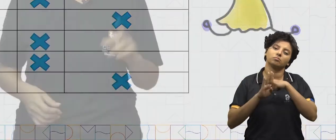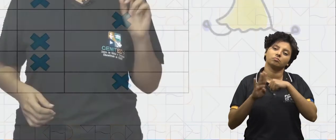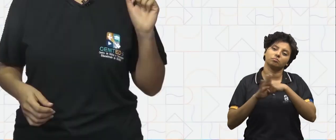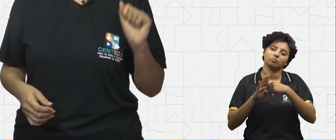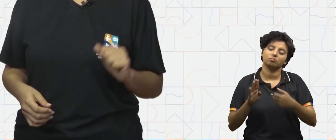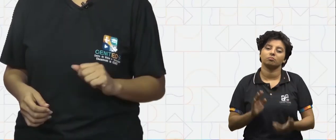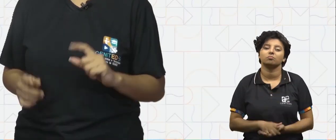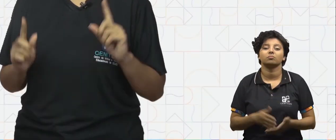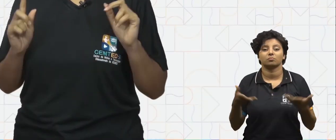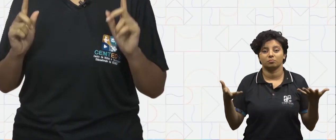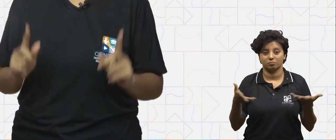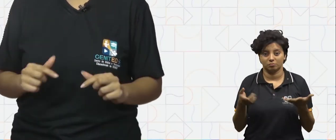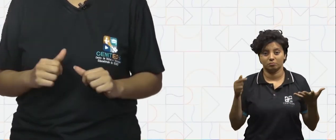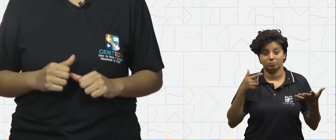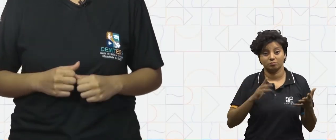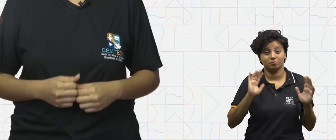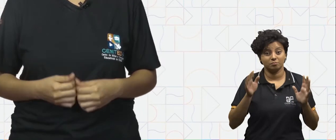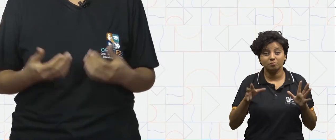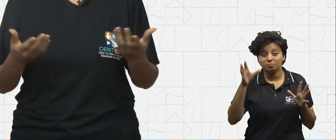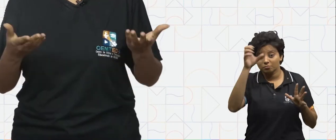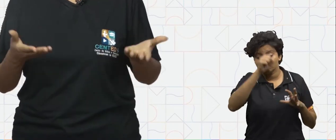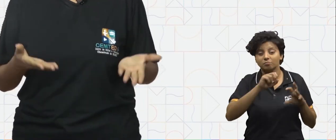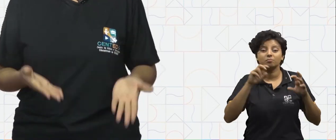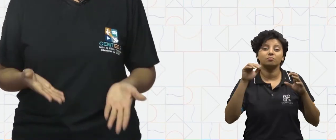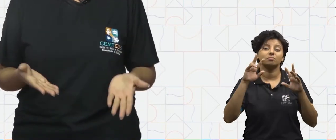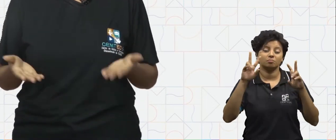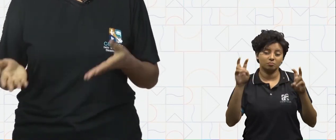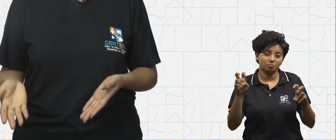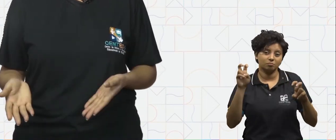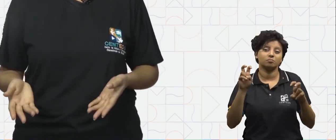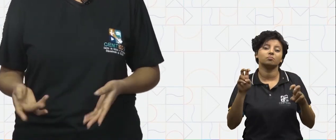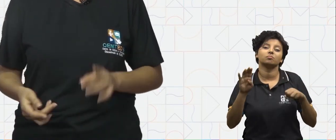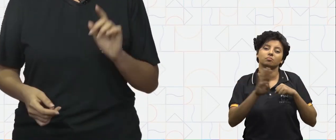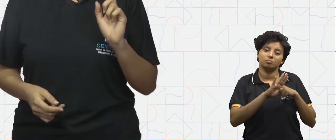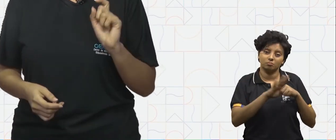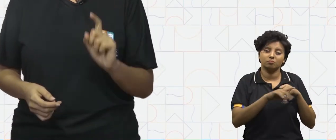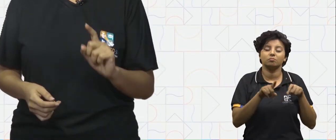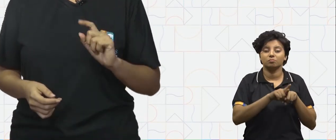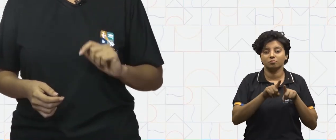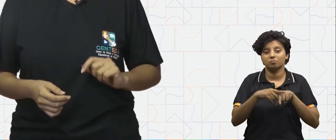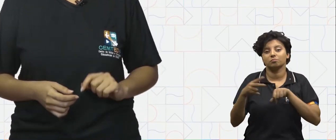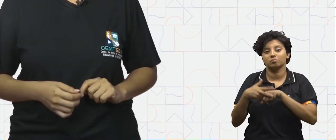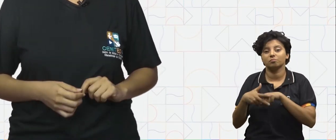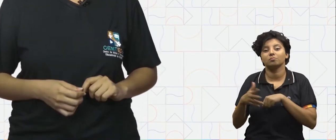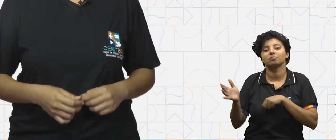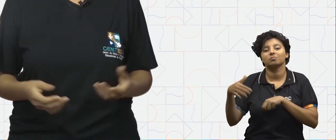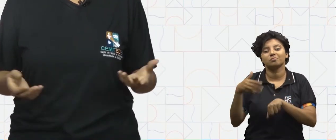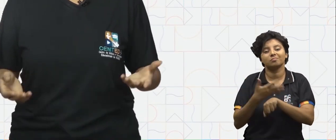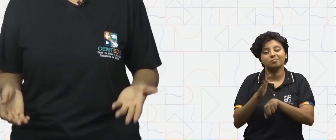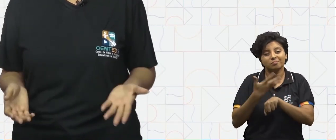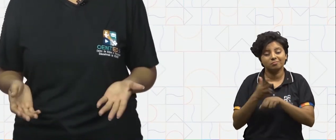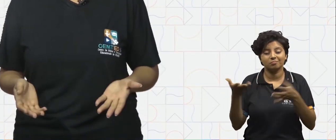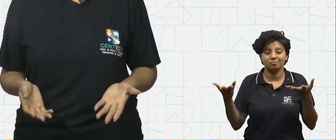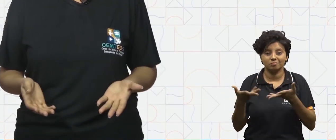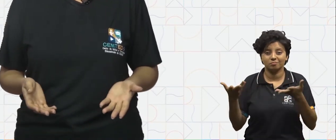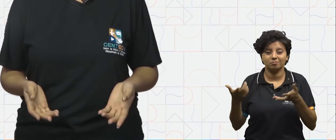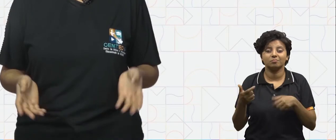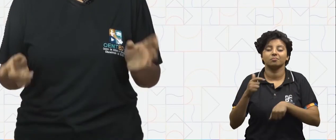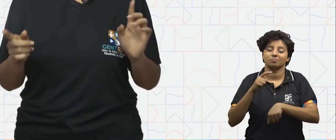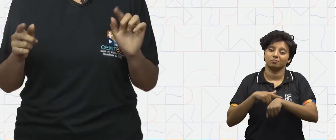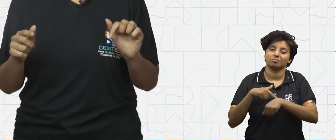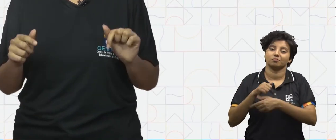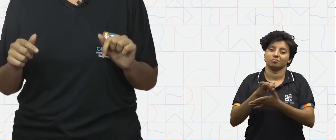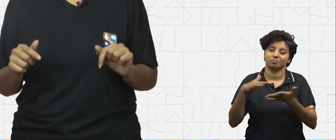substantivo. Agora que você já aprendeu sobre substantivos e verbos, que tal você exercitar o que aprendeu na aula de